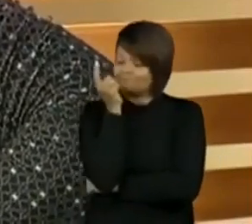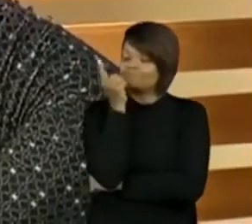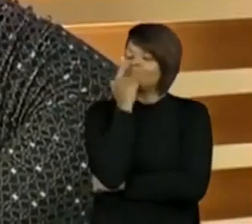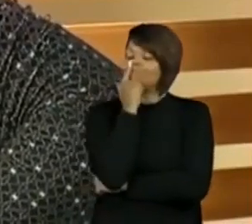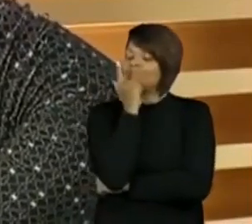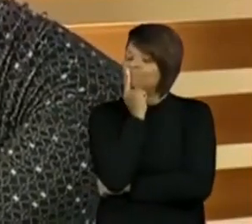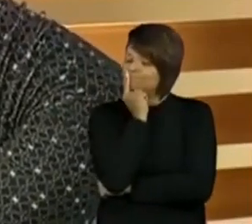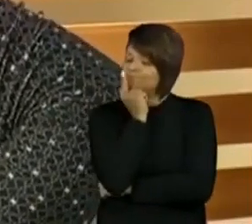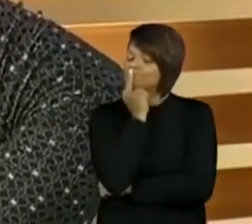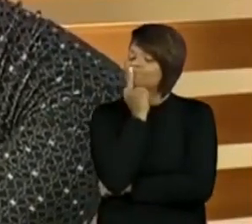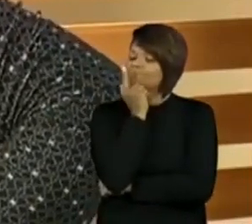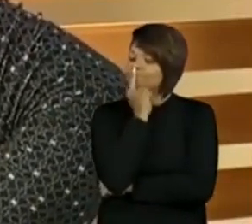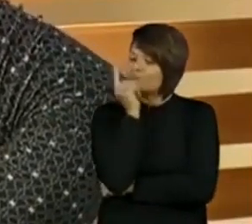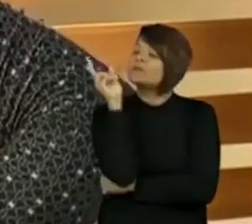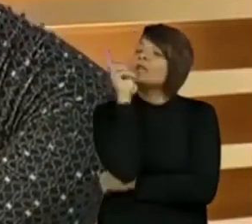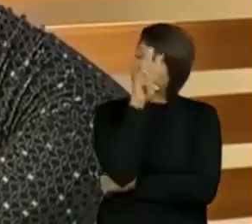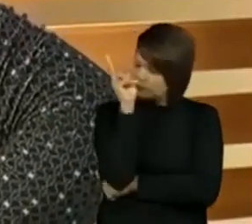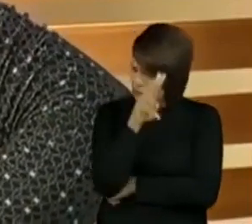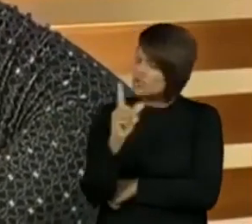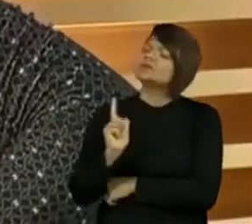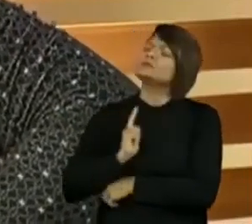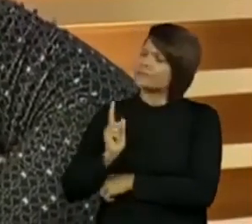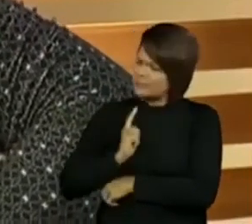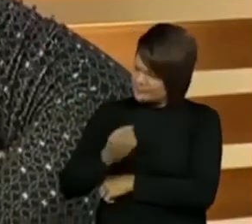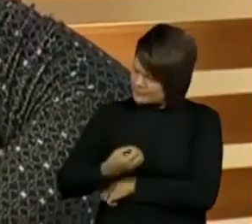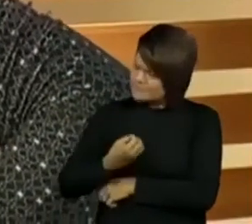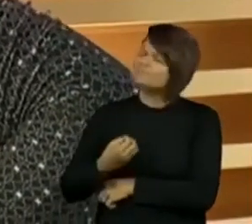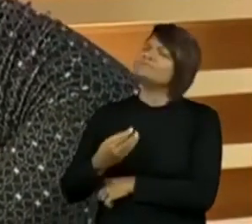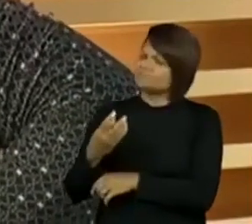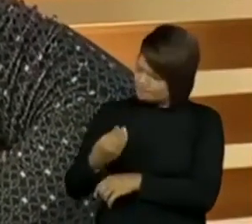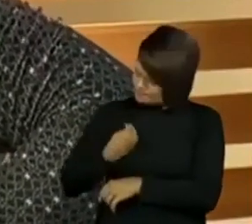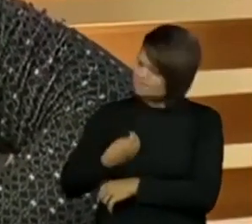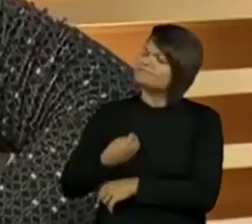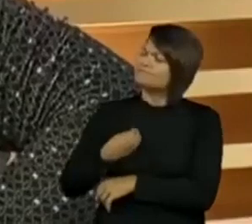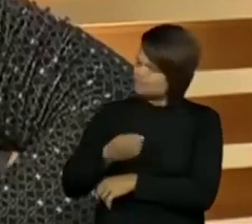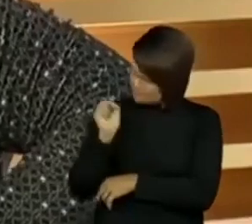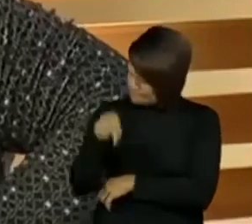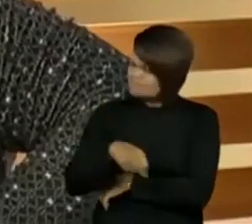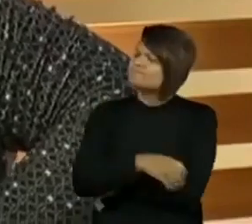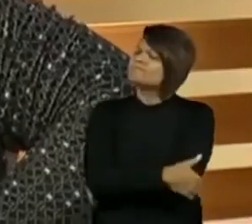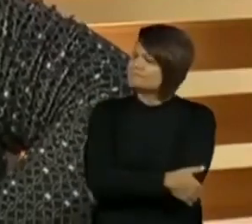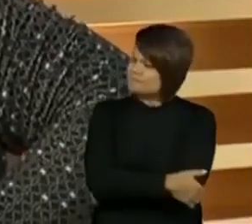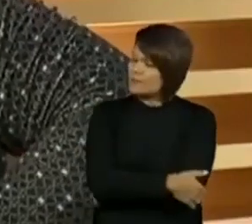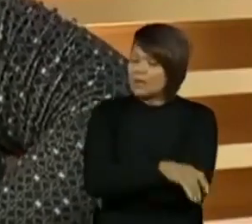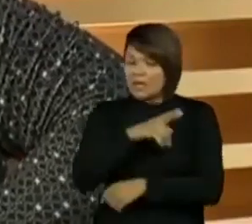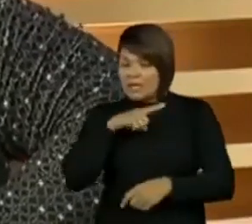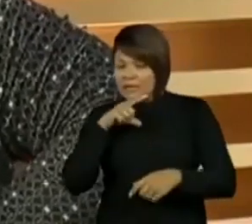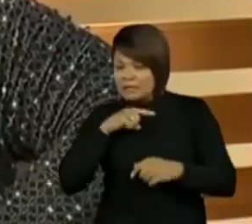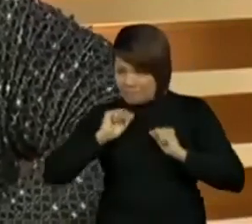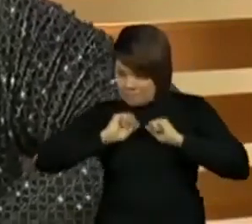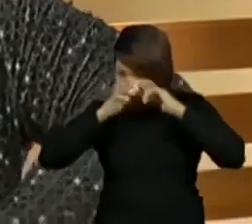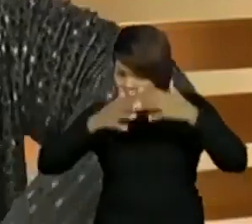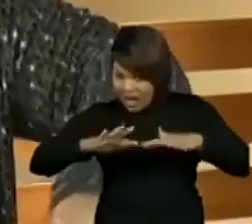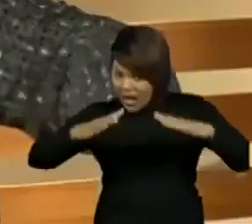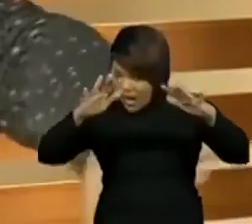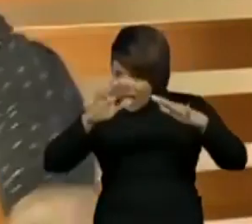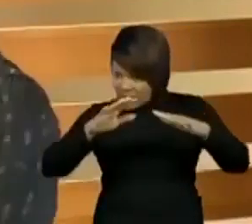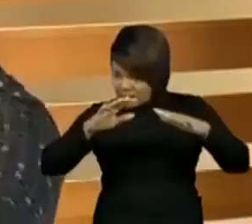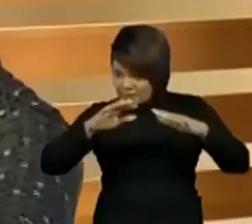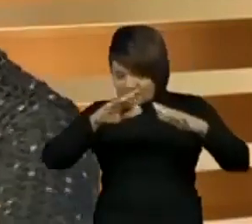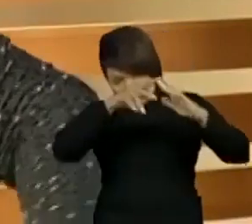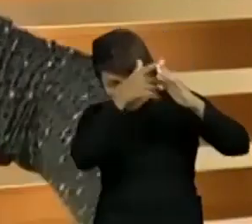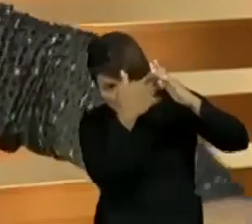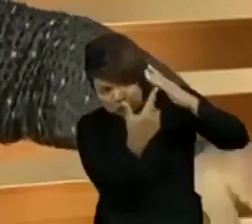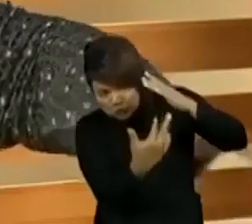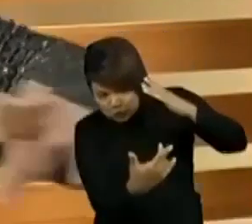ah, as histórias existem sim. E elas estão no fundo do mar. O fundo